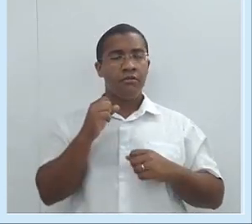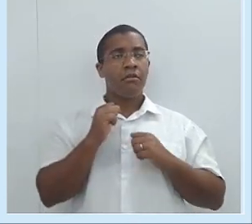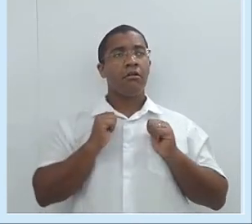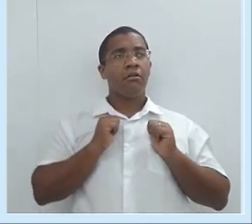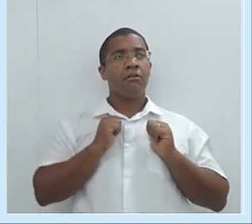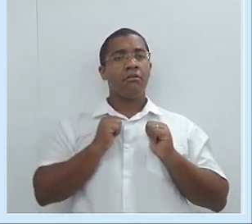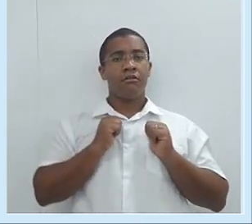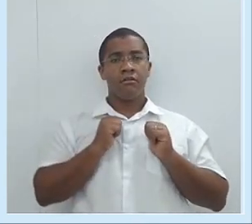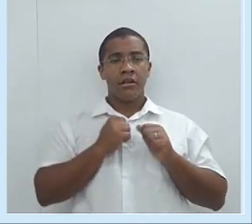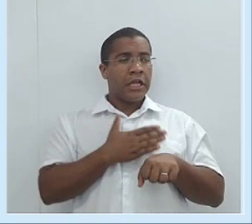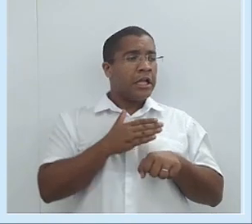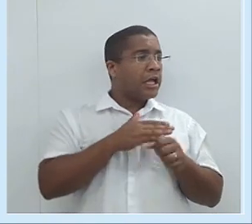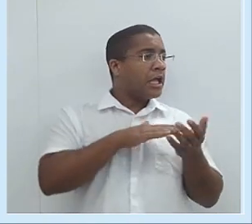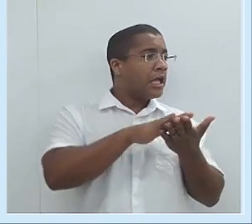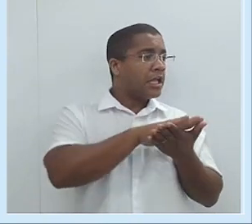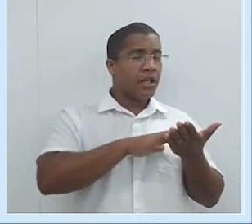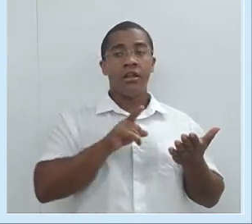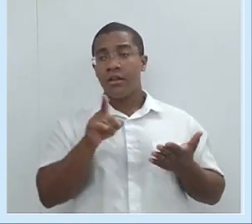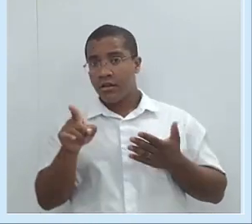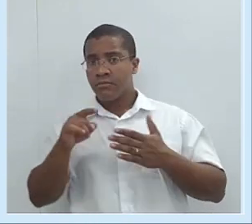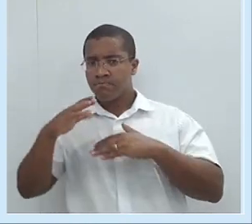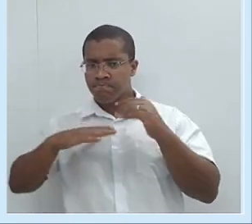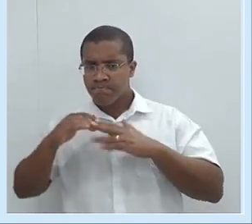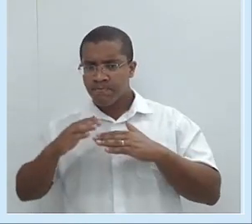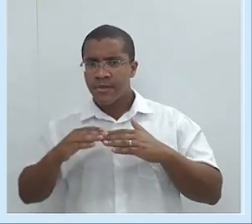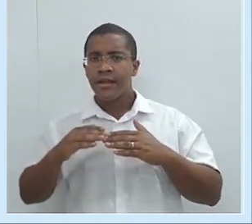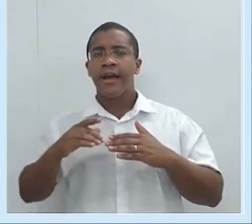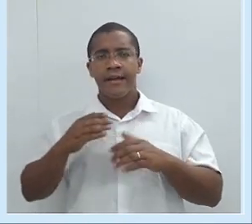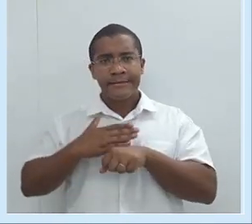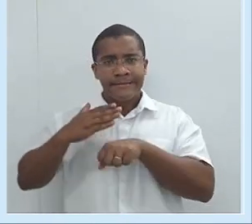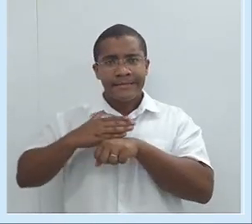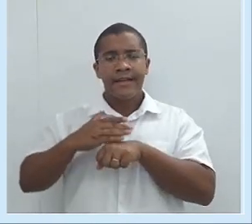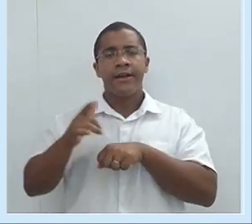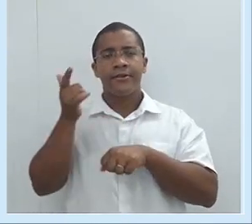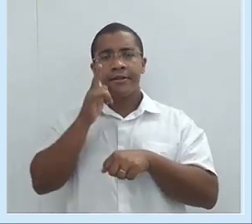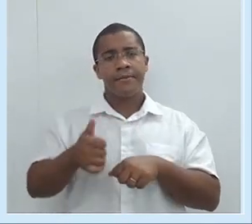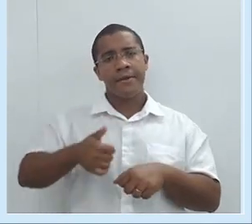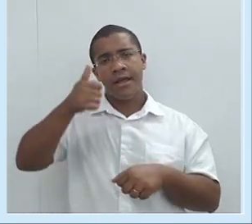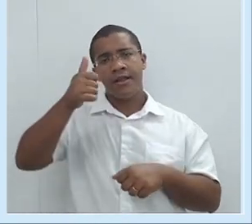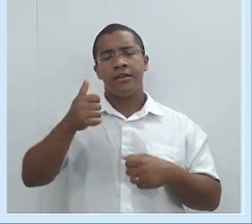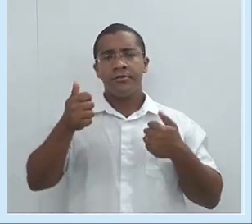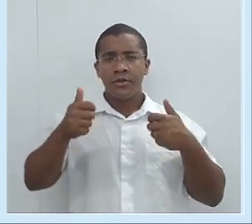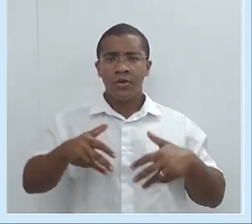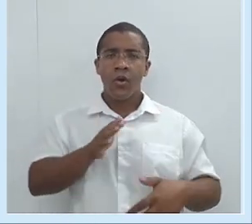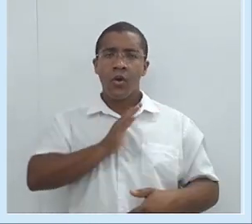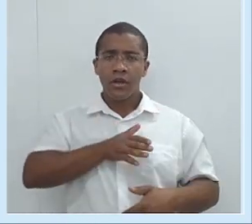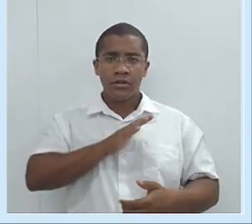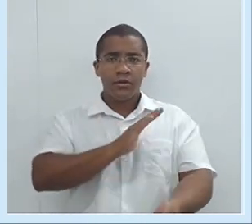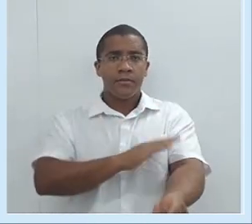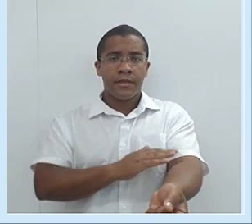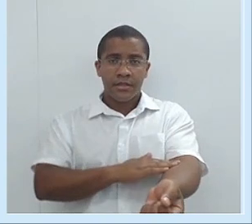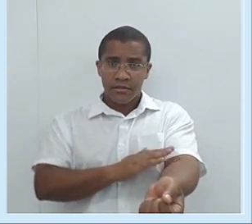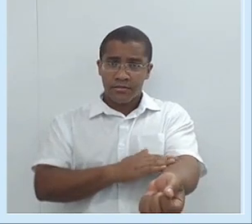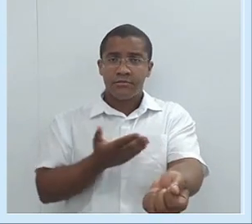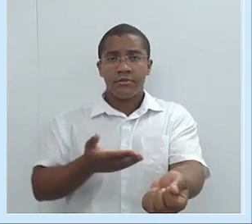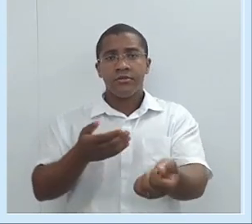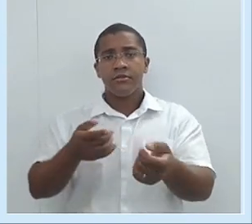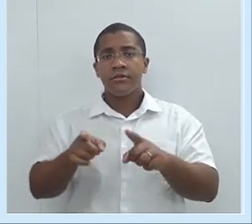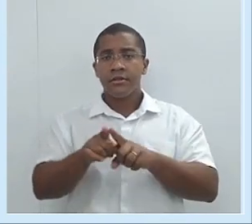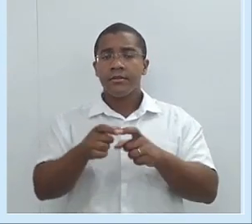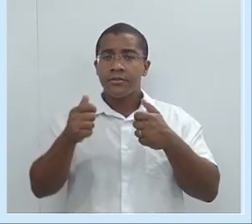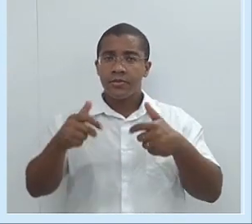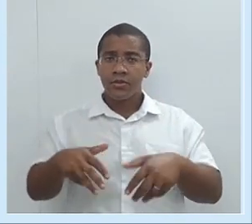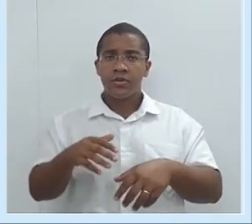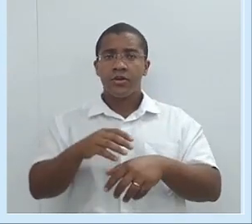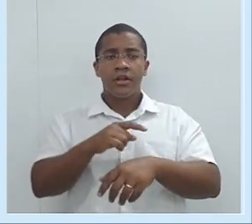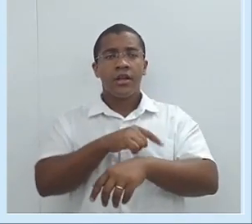ali parada, que está destreinada. Então eu falei para vocês sobre o coração, sobre pressão arterial, falei como